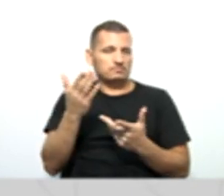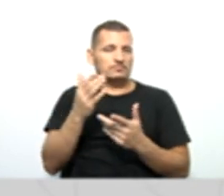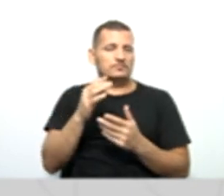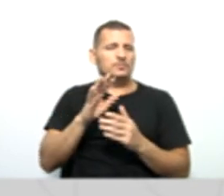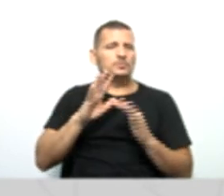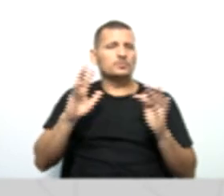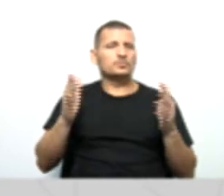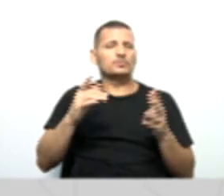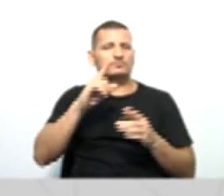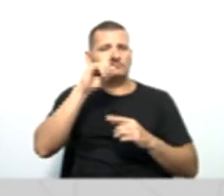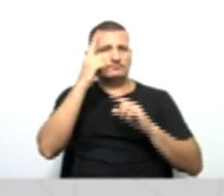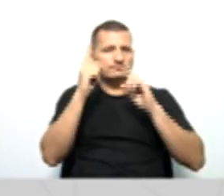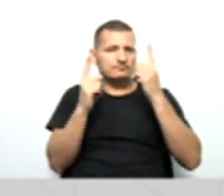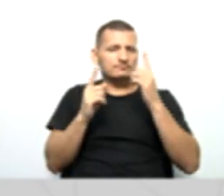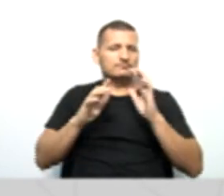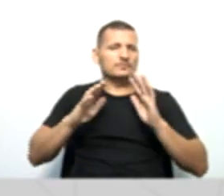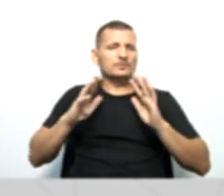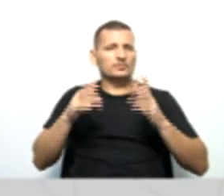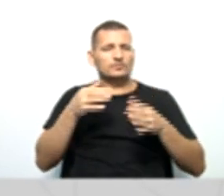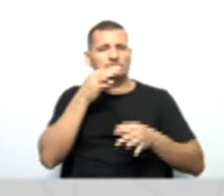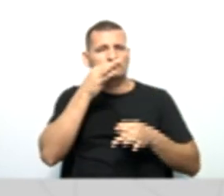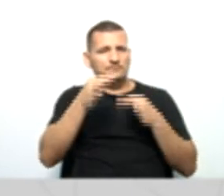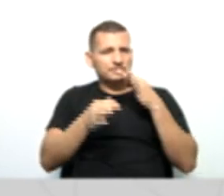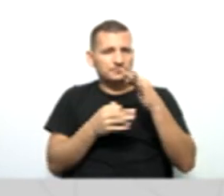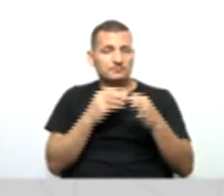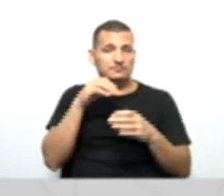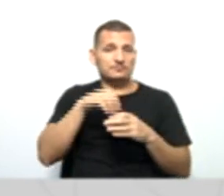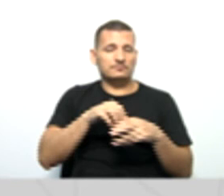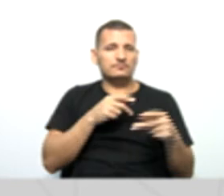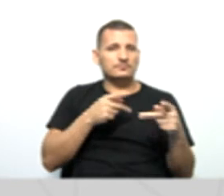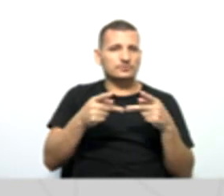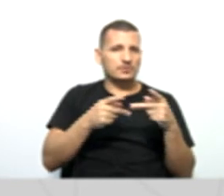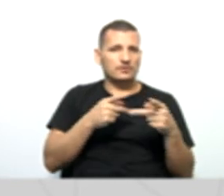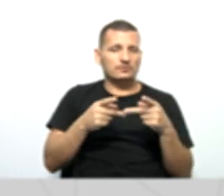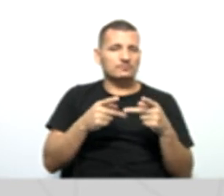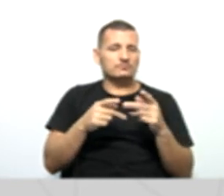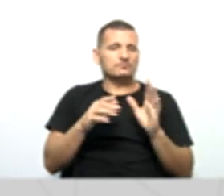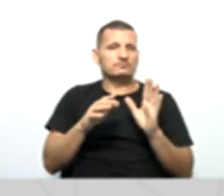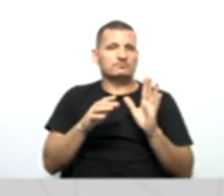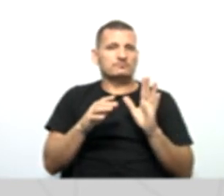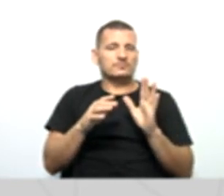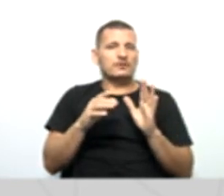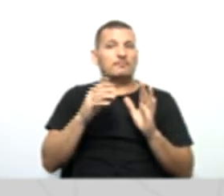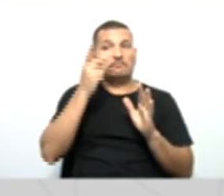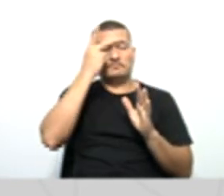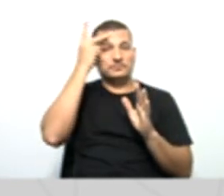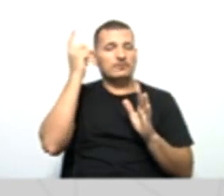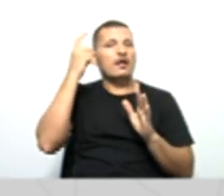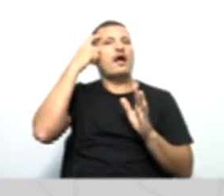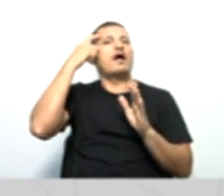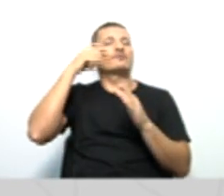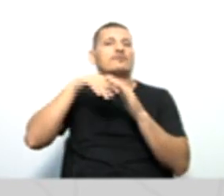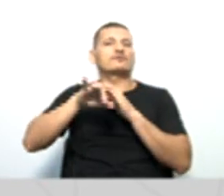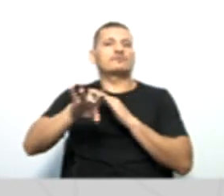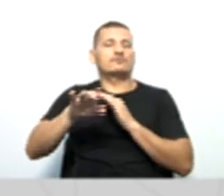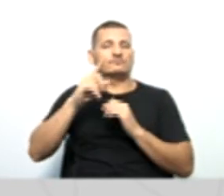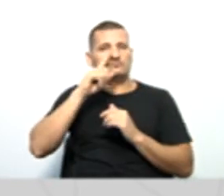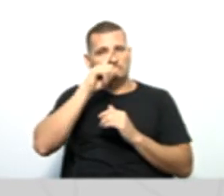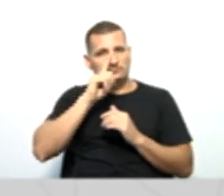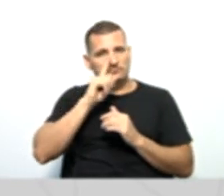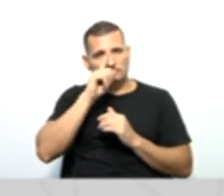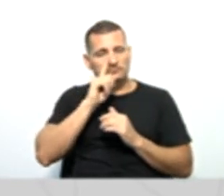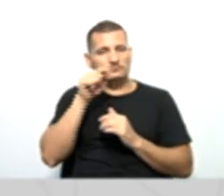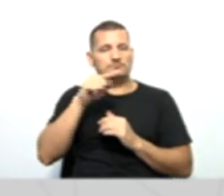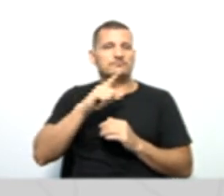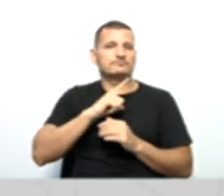que foi levantado, tudo que foi feito dentro de um projeto ficar na cabeça de alguém, é um risco enorme que você